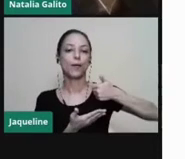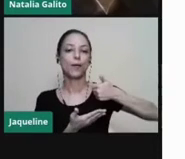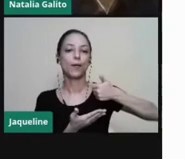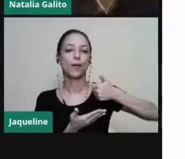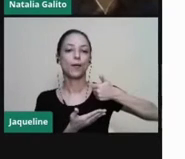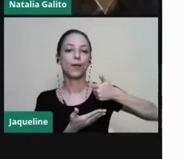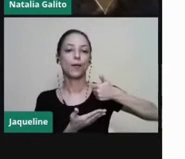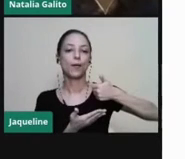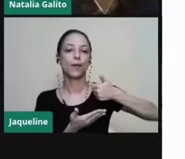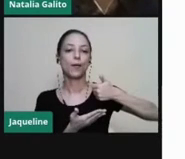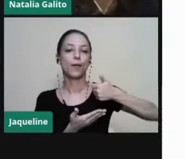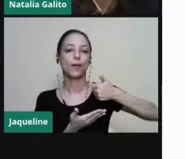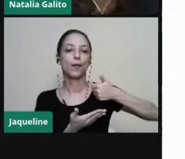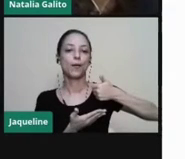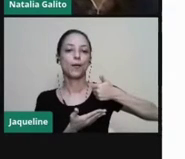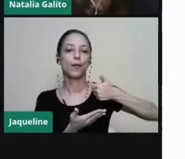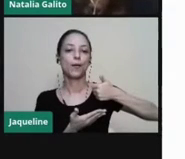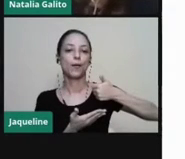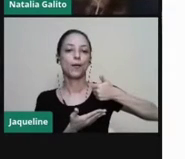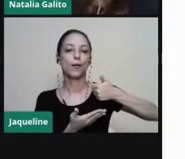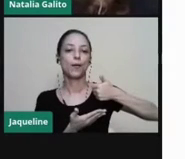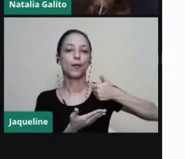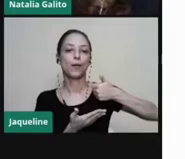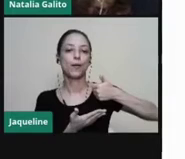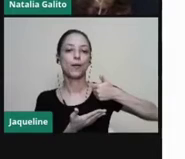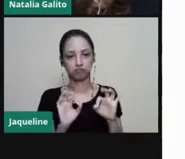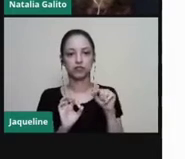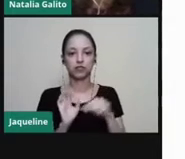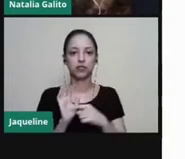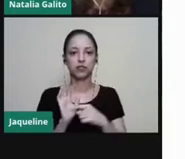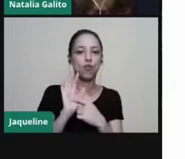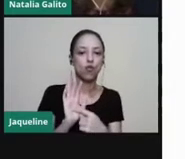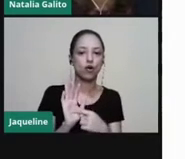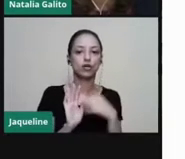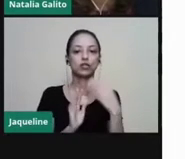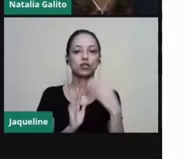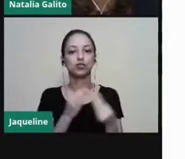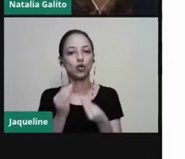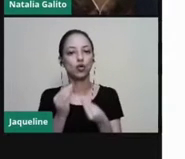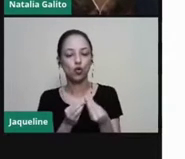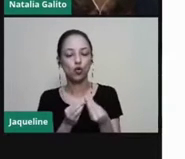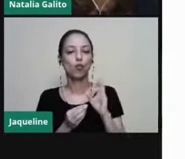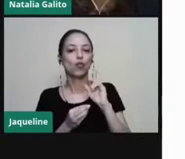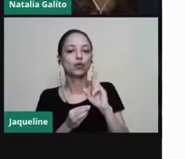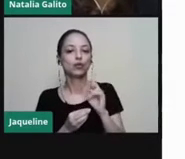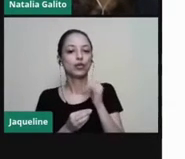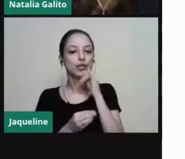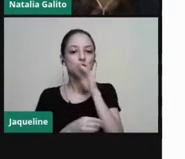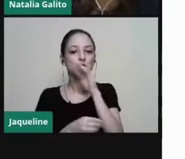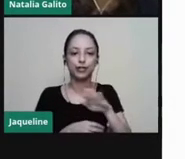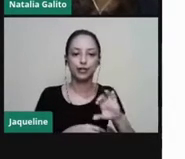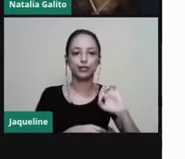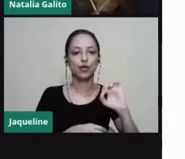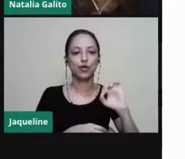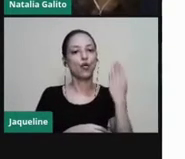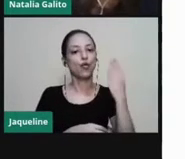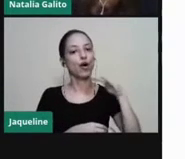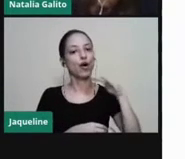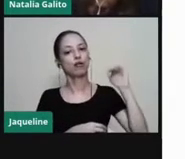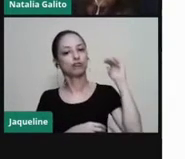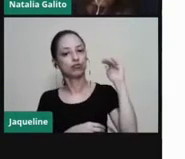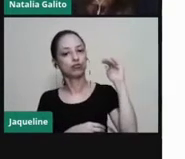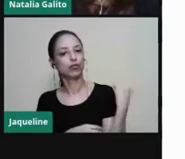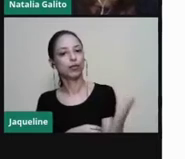bem elegante e ele mostra a função vascular tanto em crianças quanto em adultos. Em crianças, eles viram